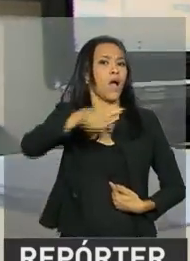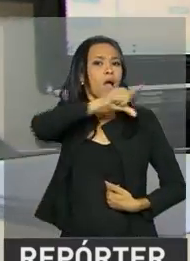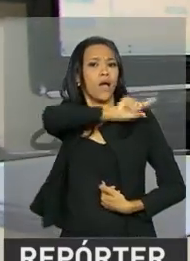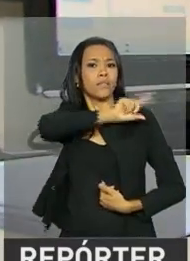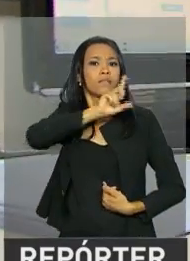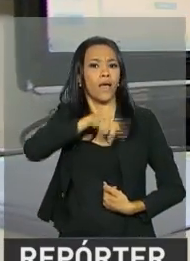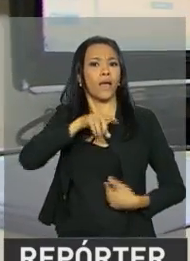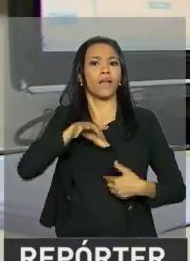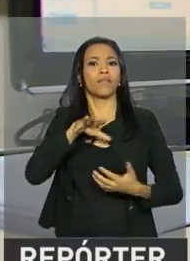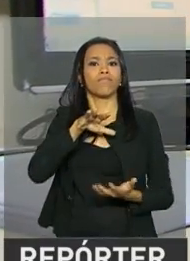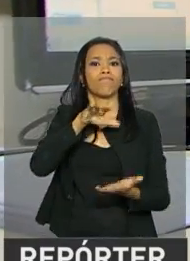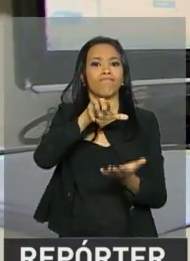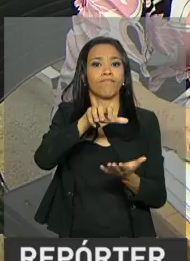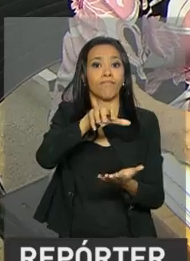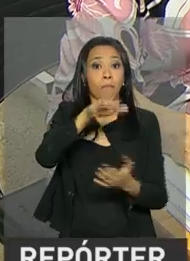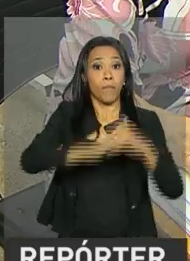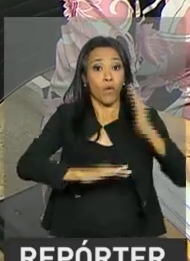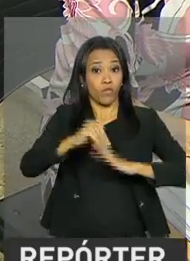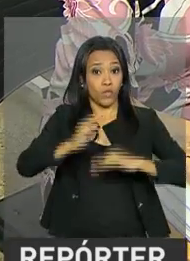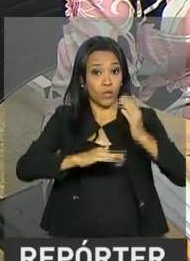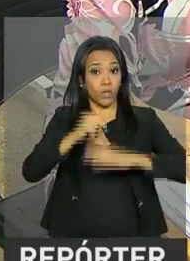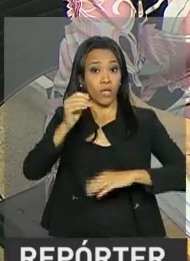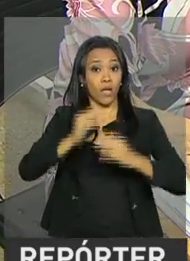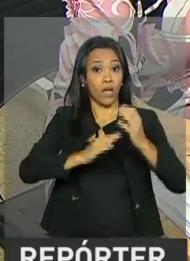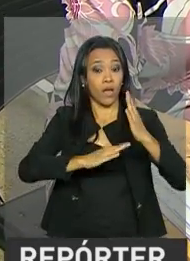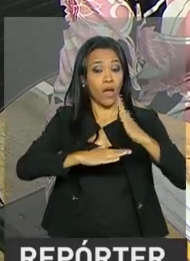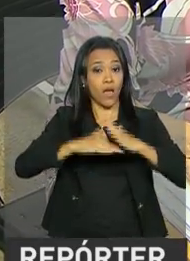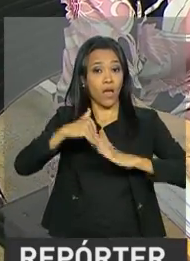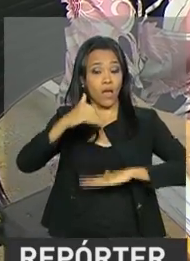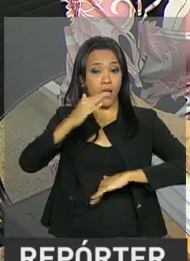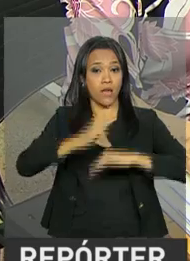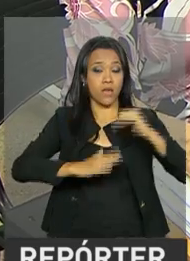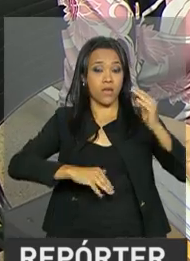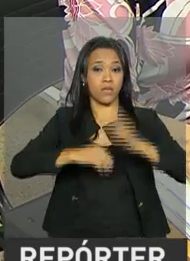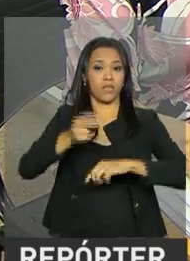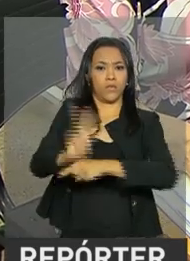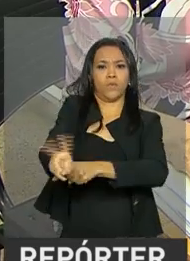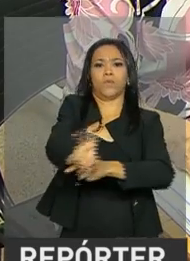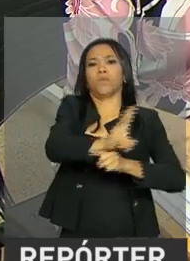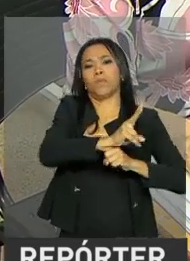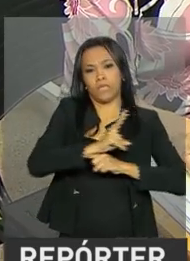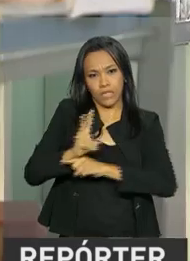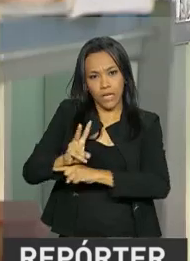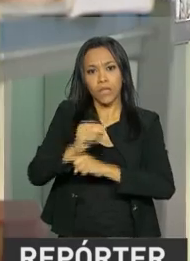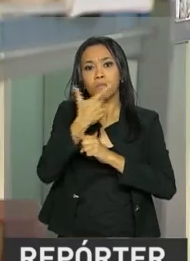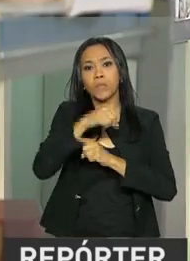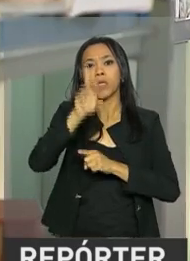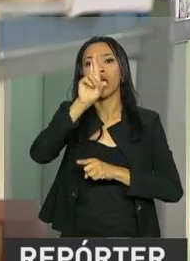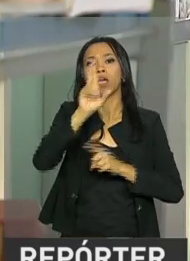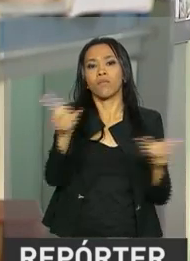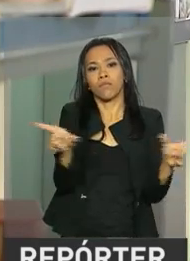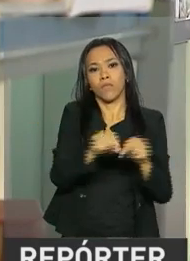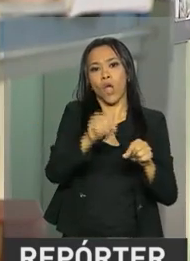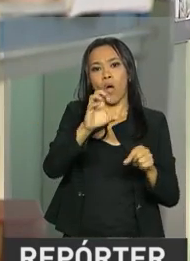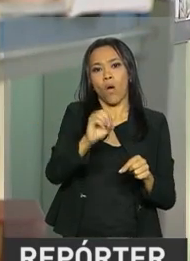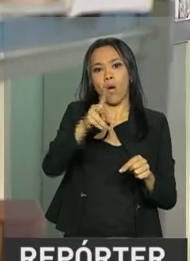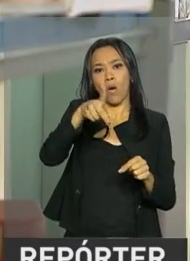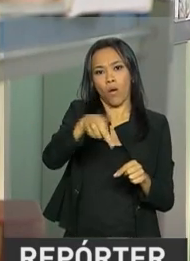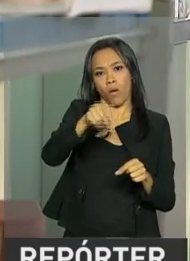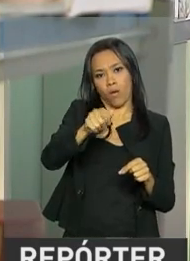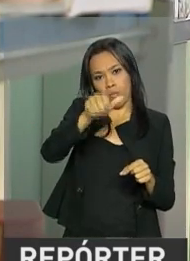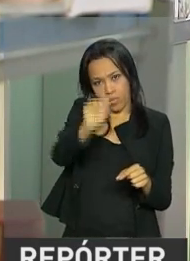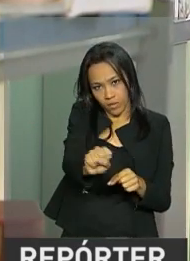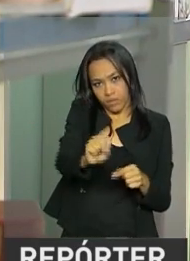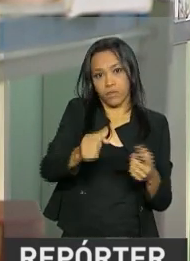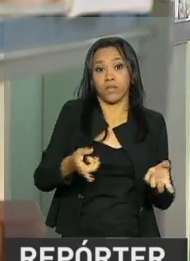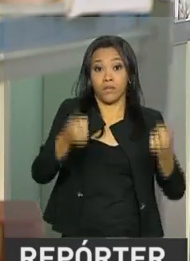eram ocupadas por profissionais super por profissionais supervisionados pela organização pan-americana da Saúde